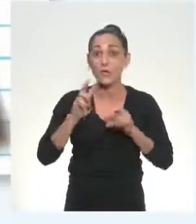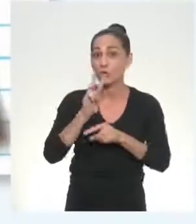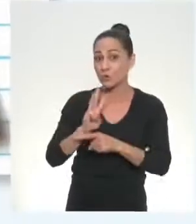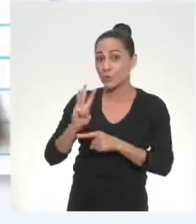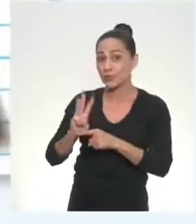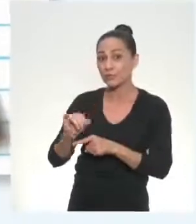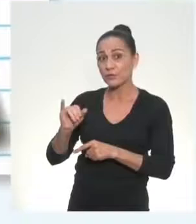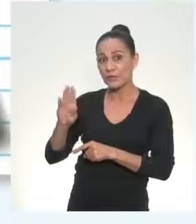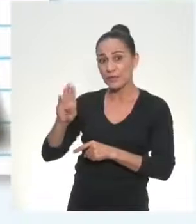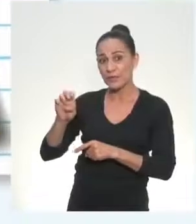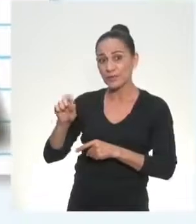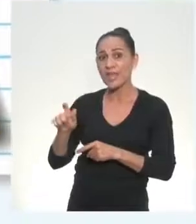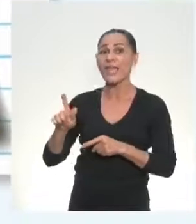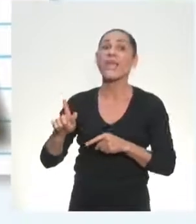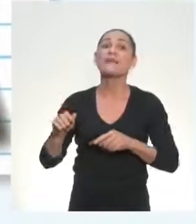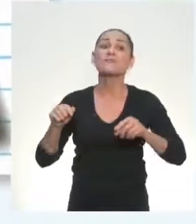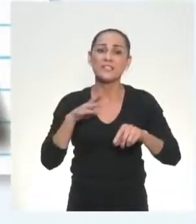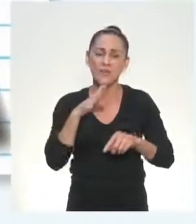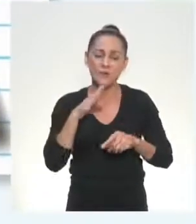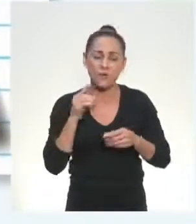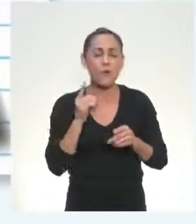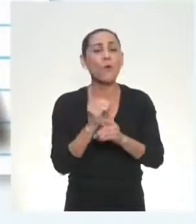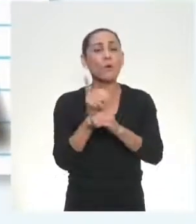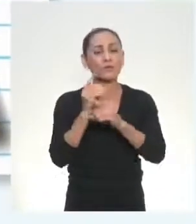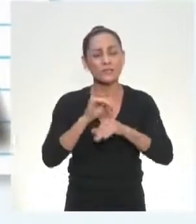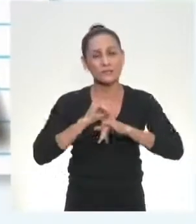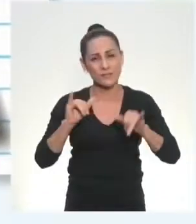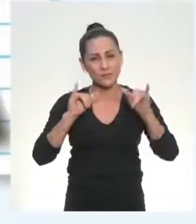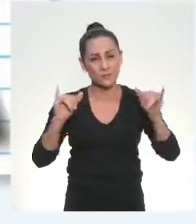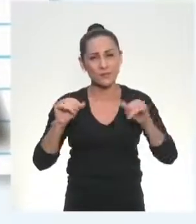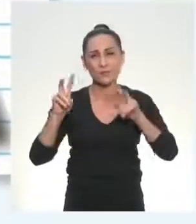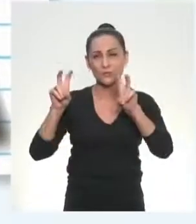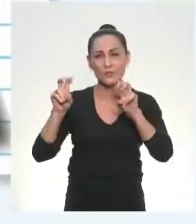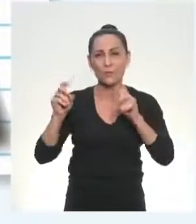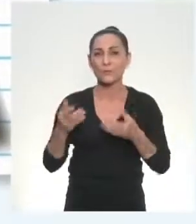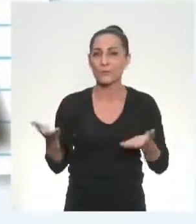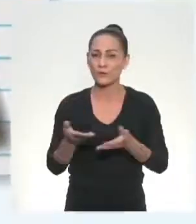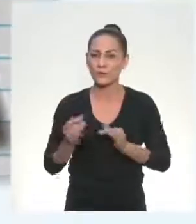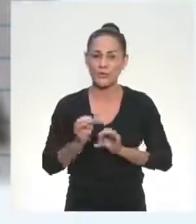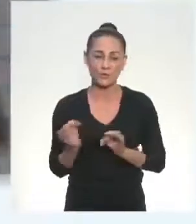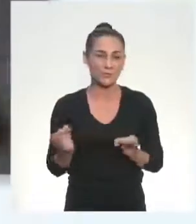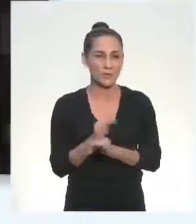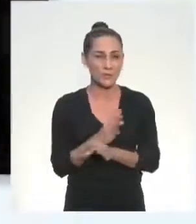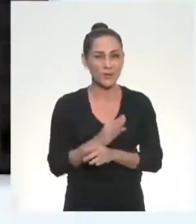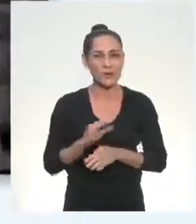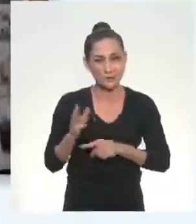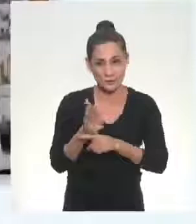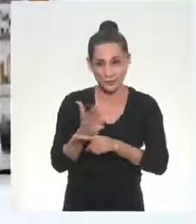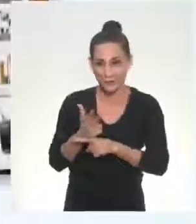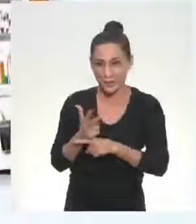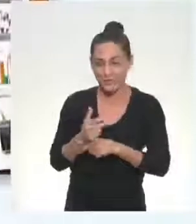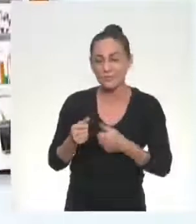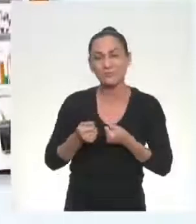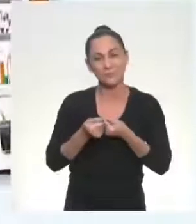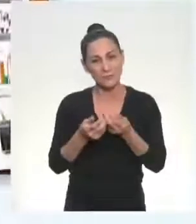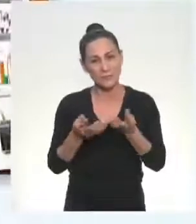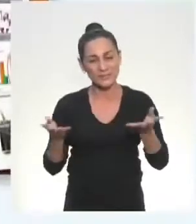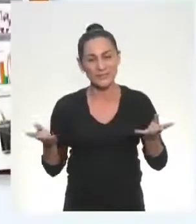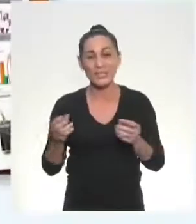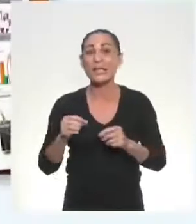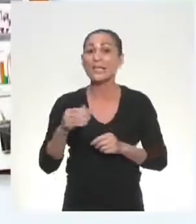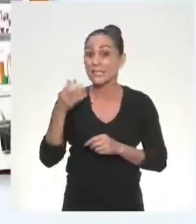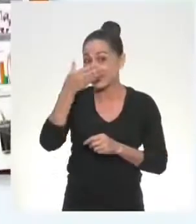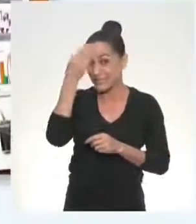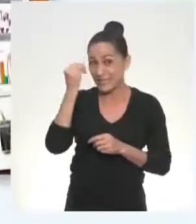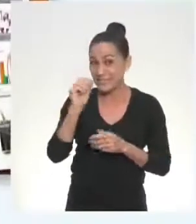encontrar muito mais informações, inclusive com uma publicação dedicada ao tema. Por hoje é só. Gostou do vídeo? Então curta e compartilhe. Não deixe também